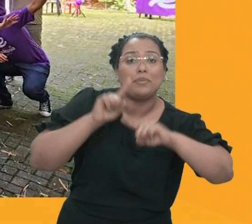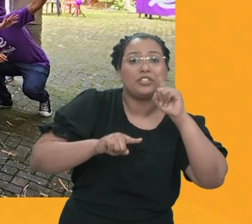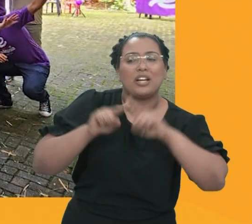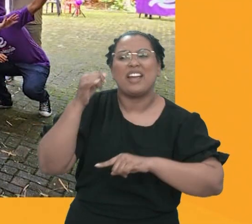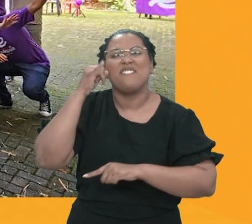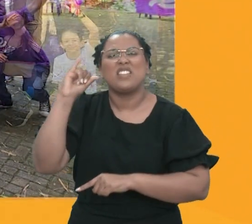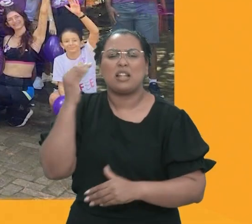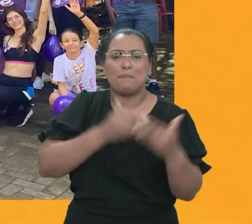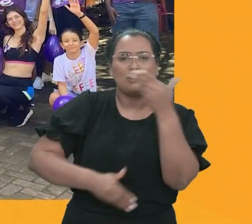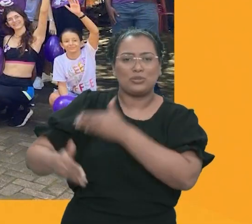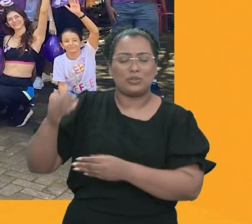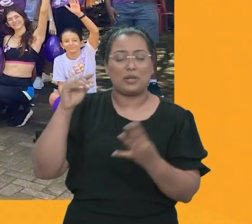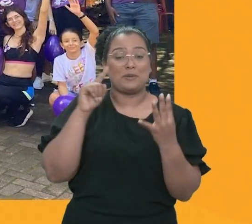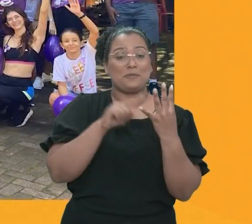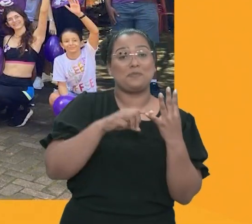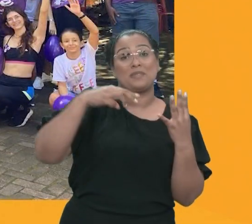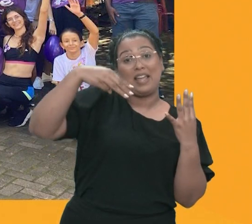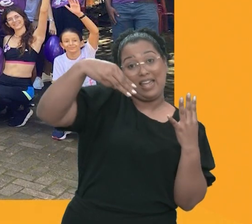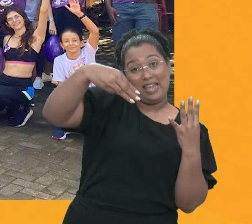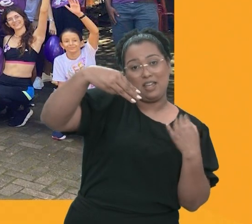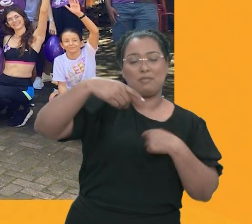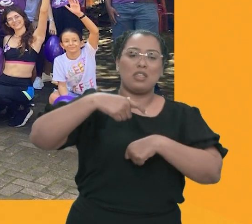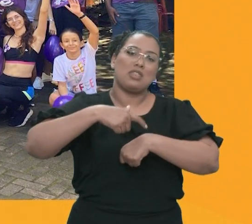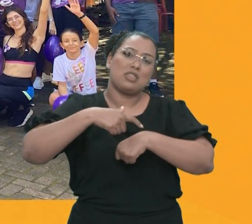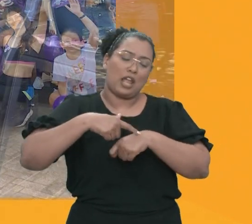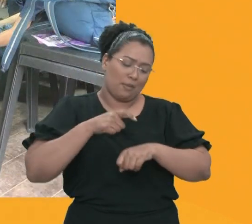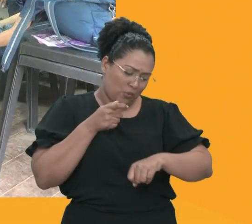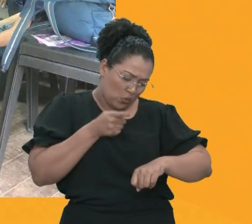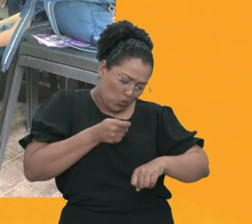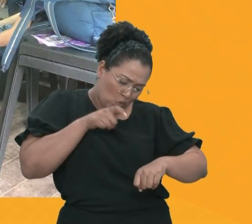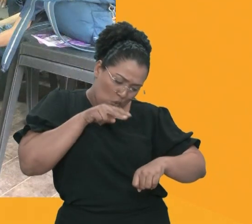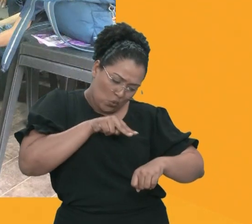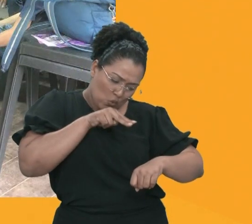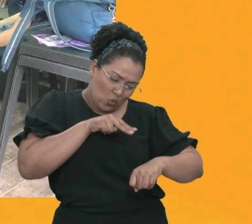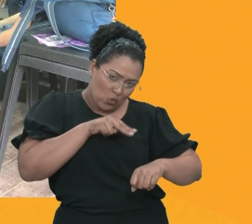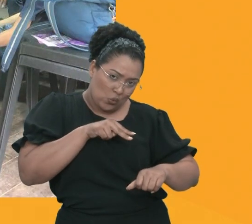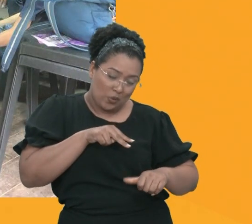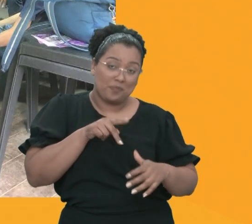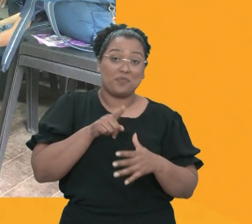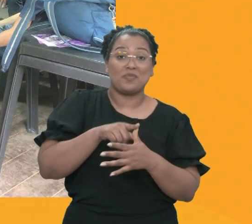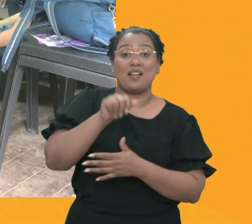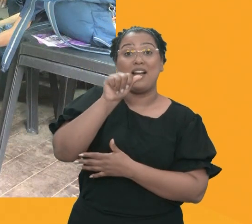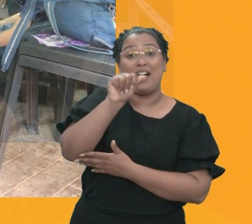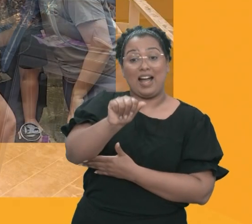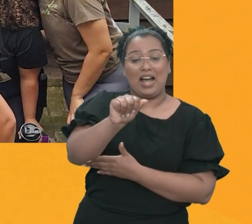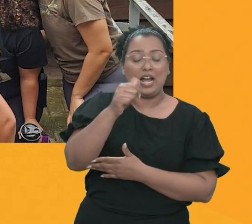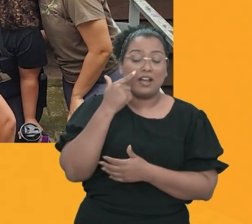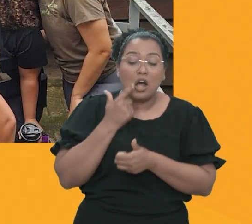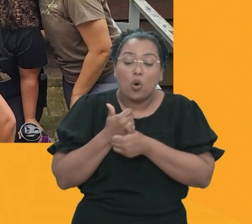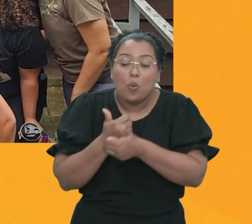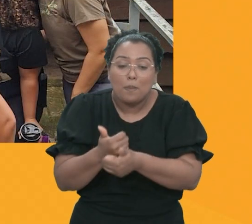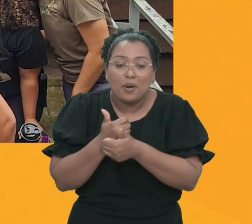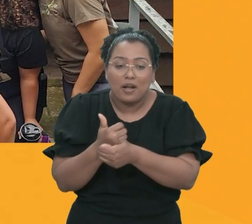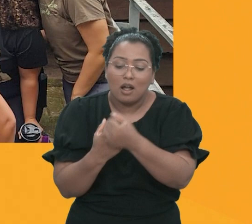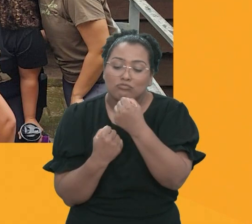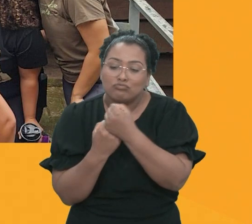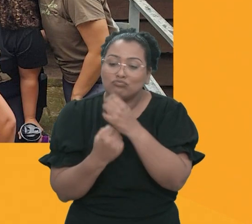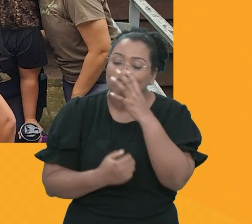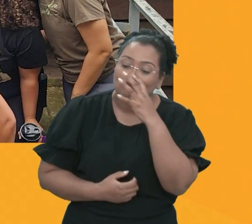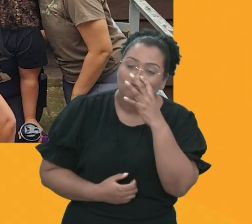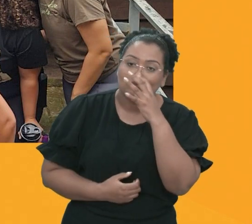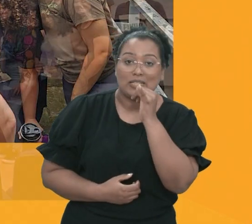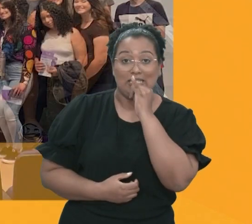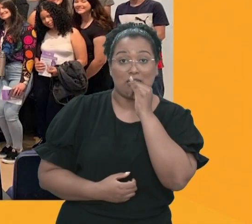machuque. O M, monitorar o tempo. E o A é acompanhar. Então, após a pessoa ter tido uma crise, é importante que